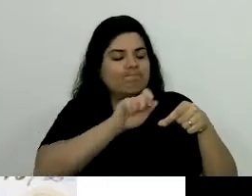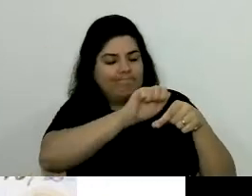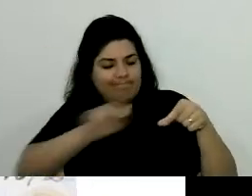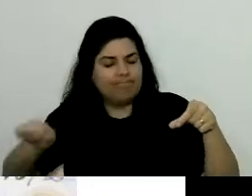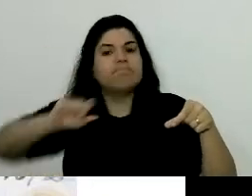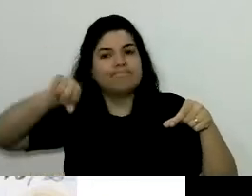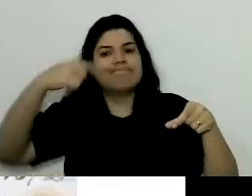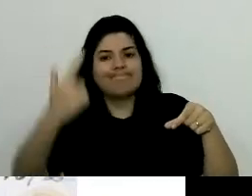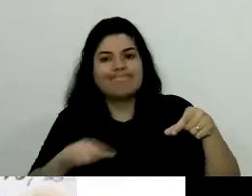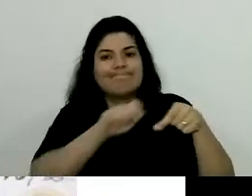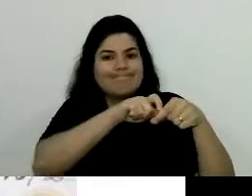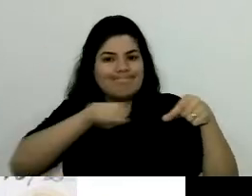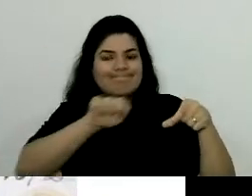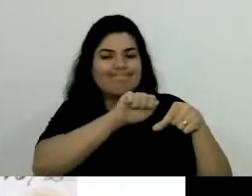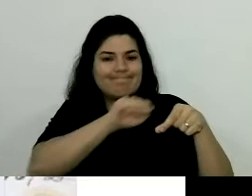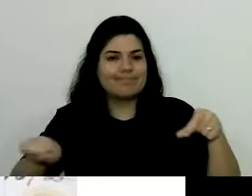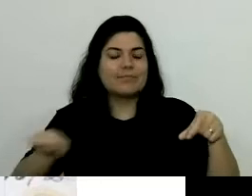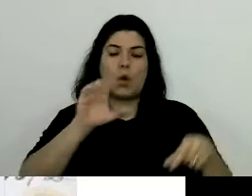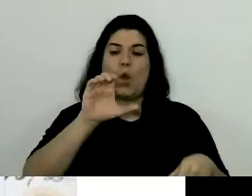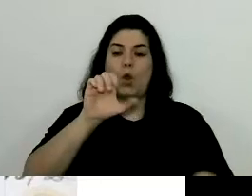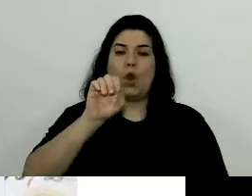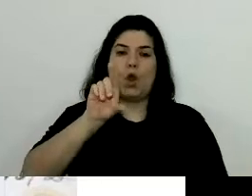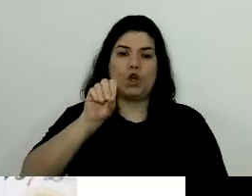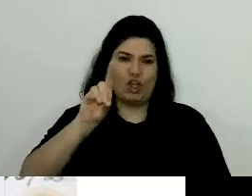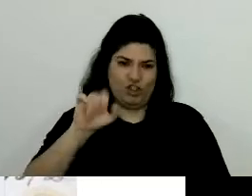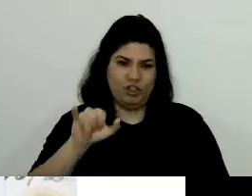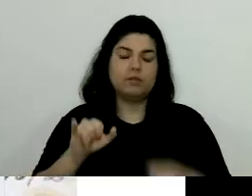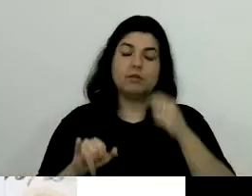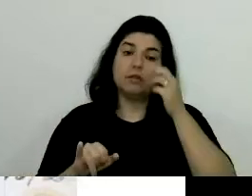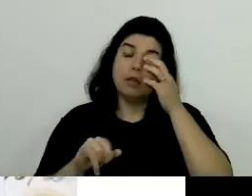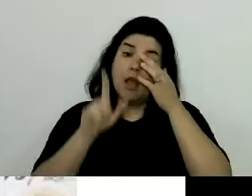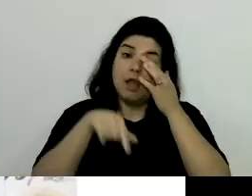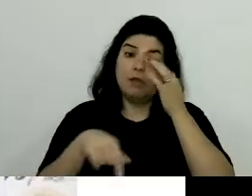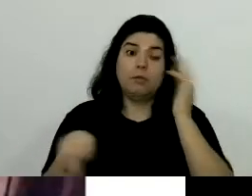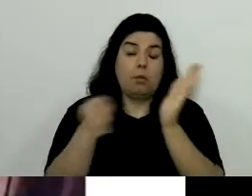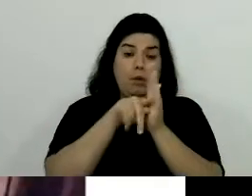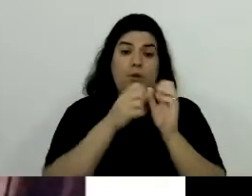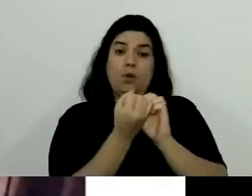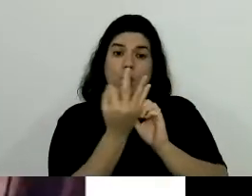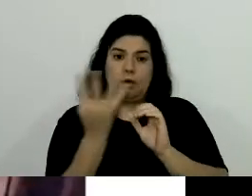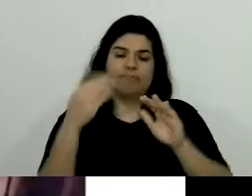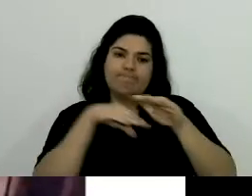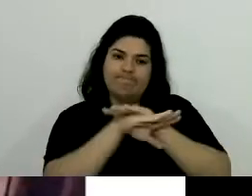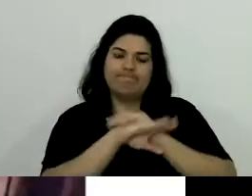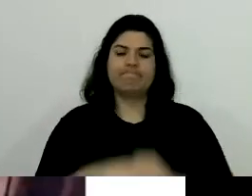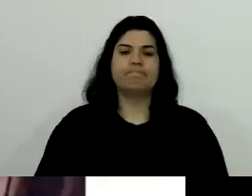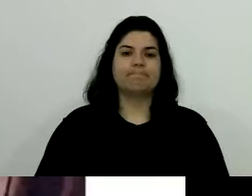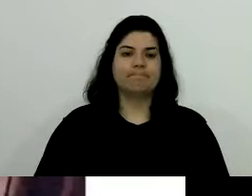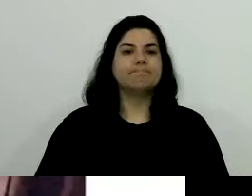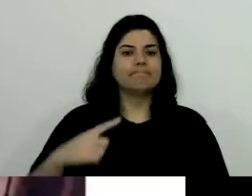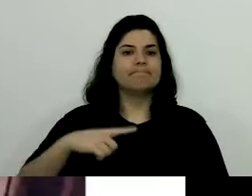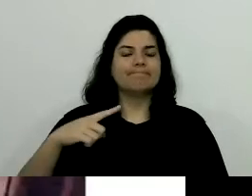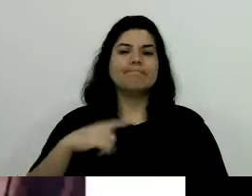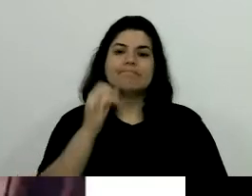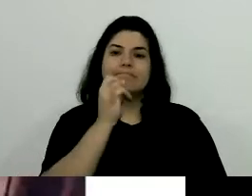são negativos em colóide, mas esse é o perfil dessa coleção. Aqui um exemplo do